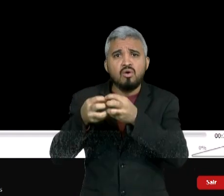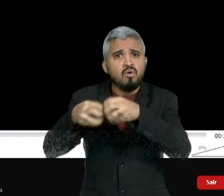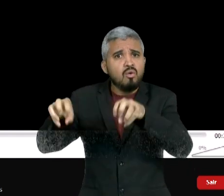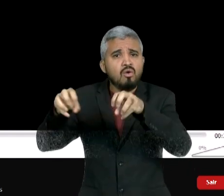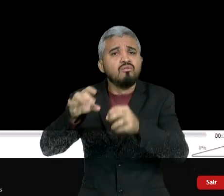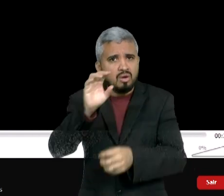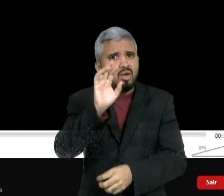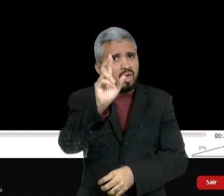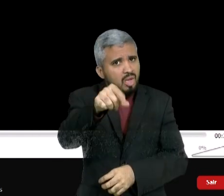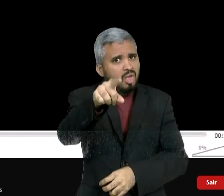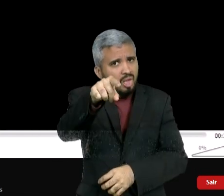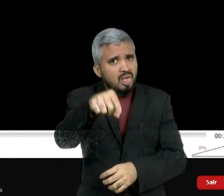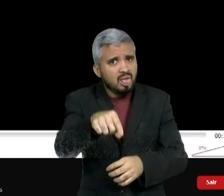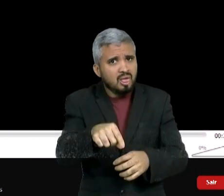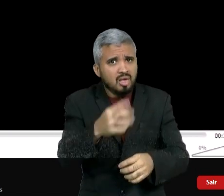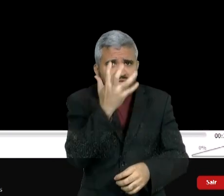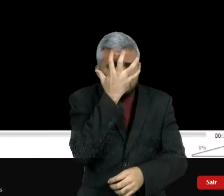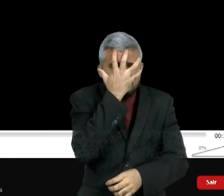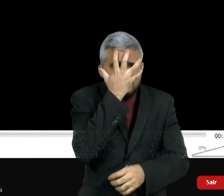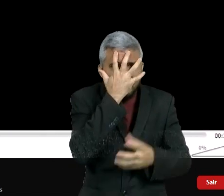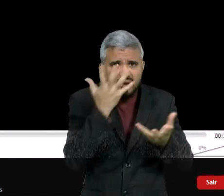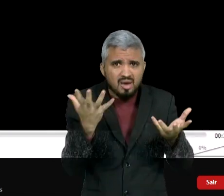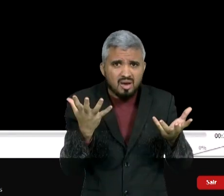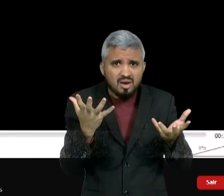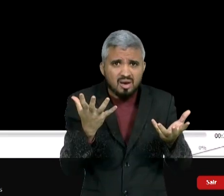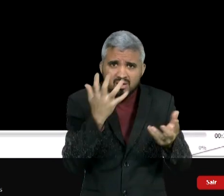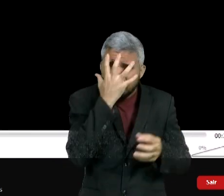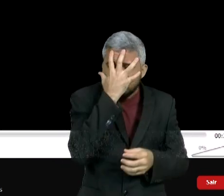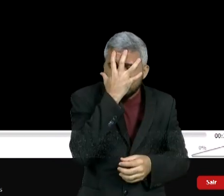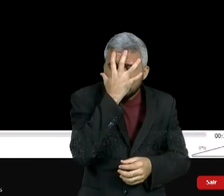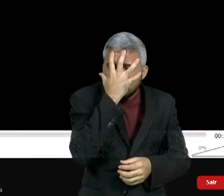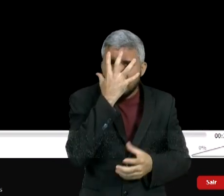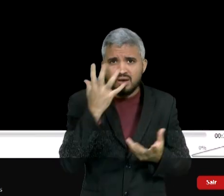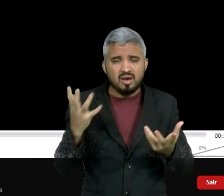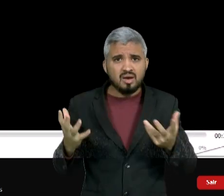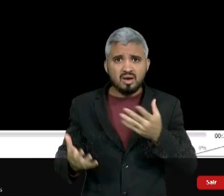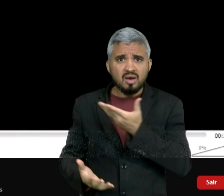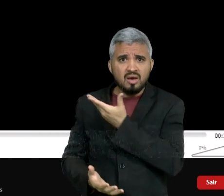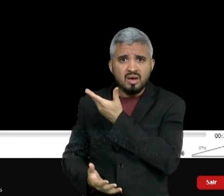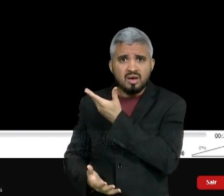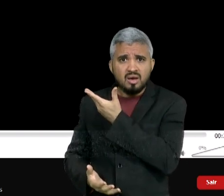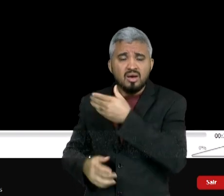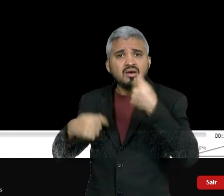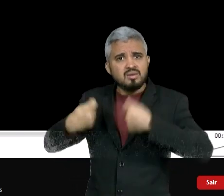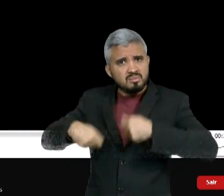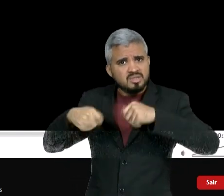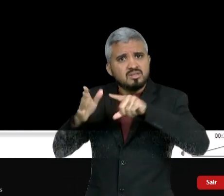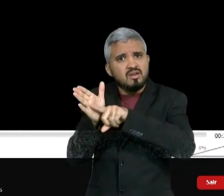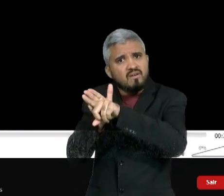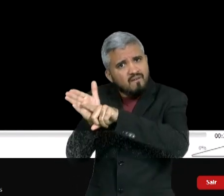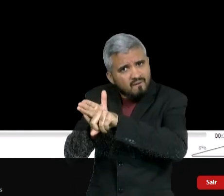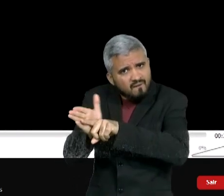mesmo. Isso é uma vergonha para nós políticos. Nós temos que fiscalizar, temos que cobrar realmente.